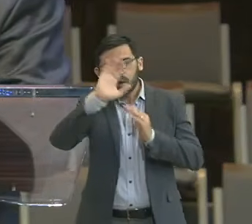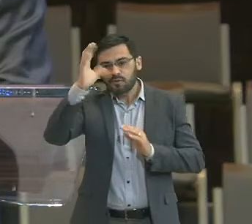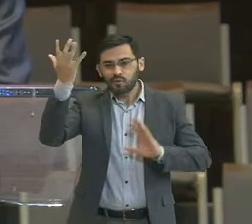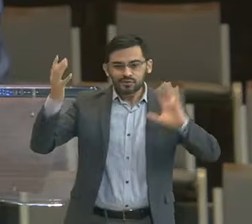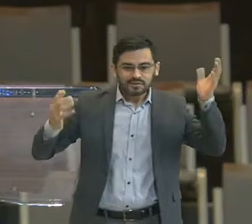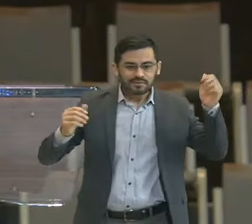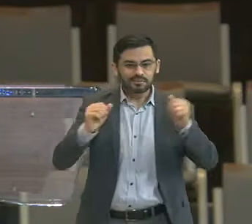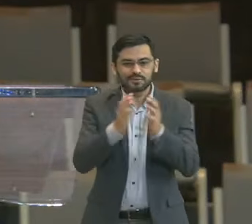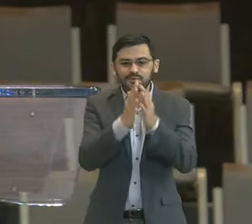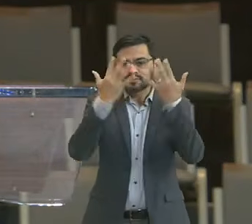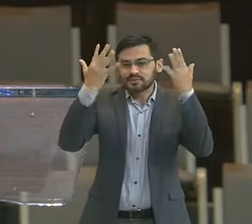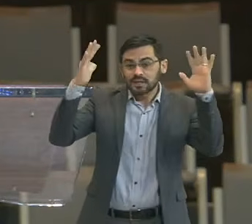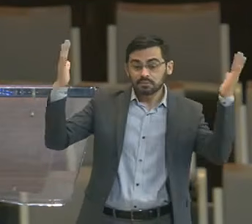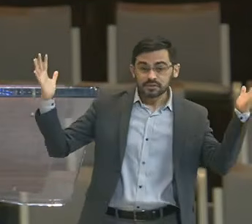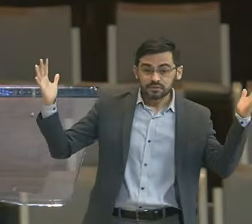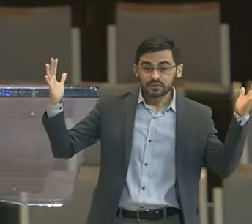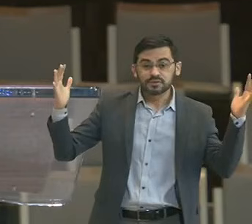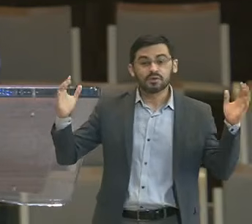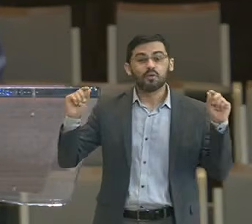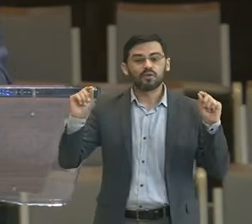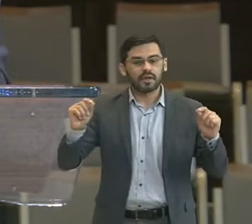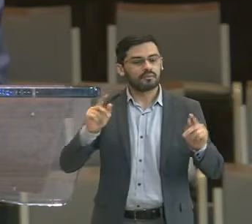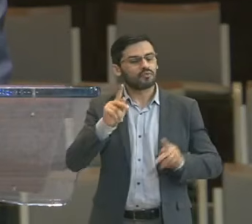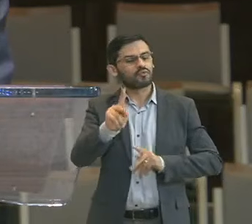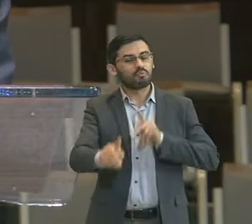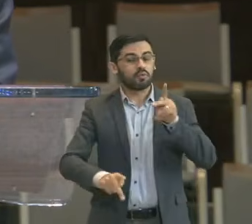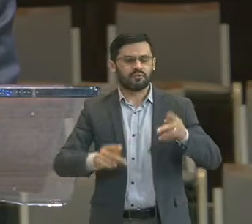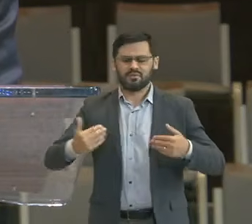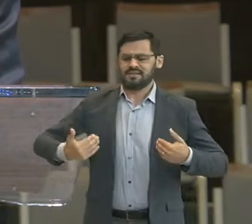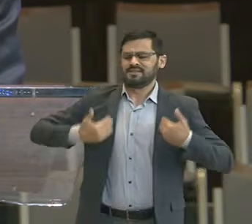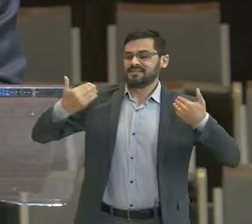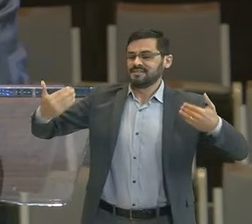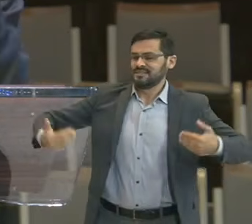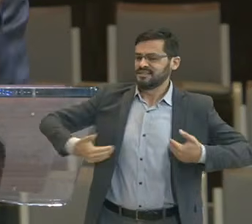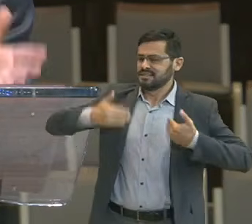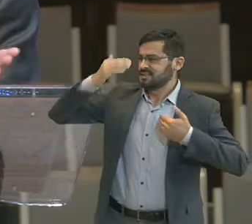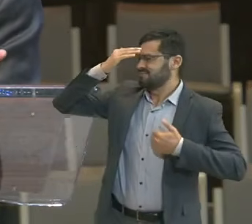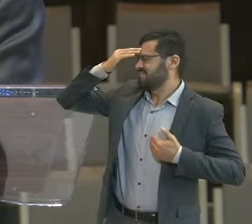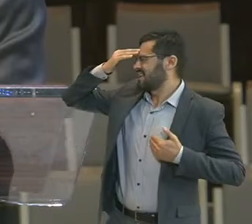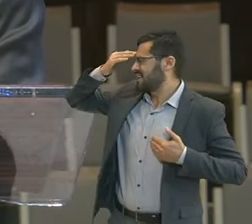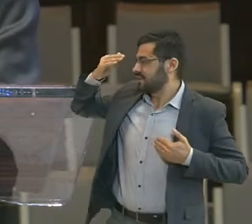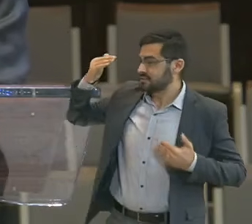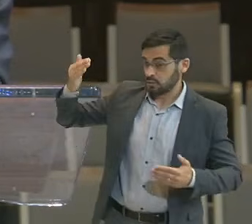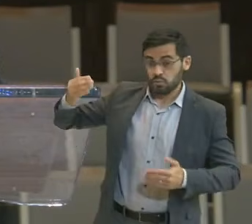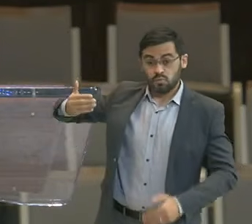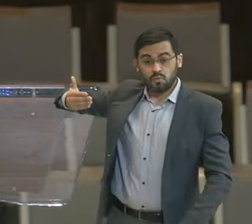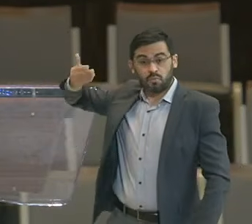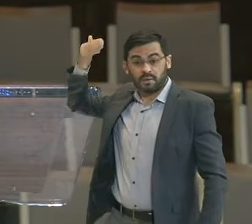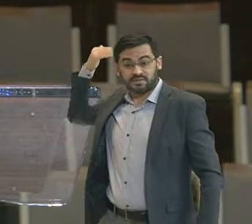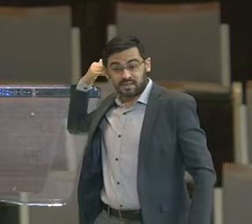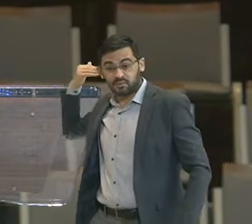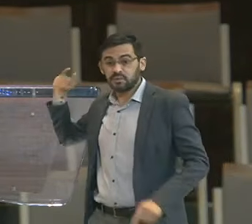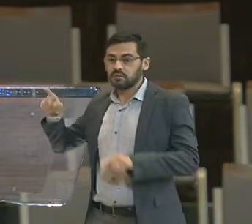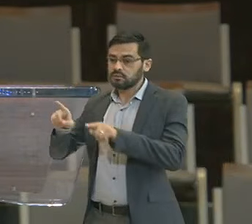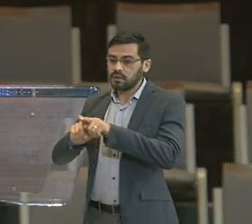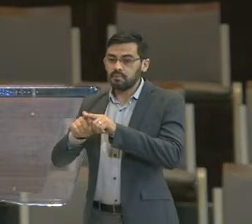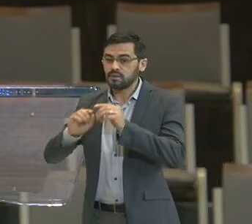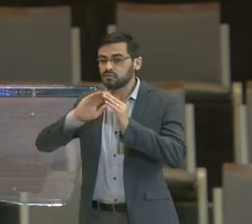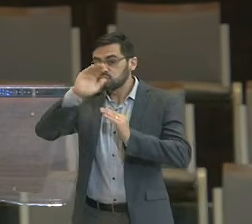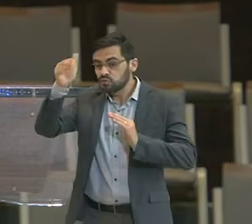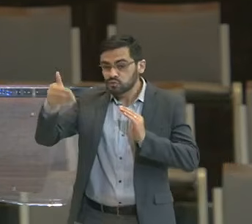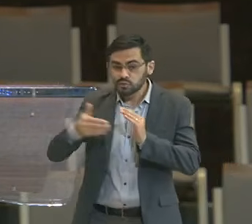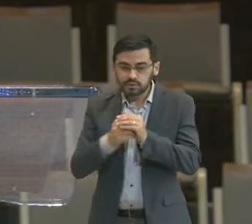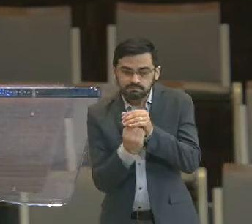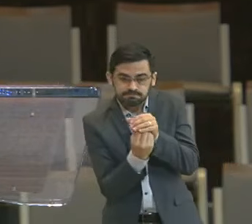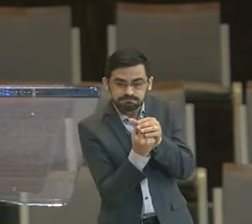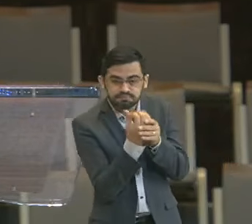essa celebração, eles estavam ali com alegria, agradecendo o passado e a produtividade da